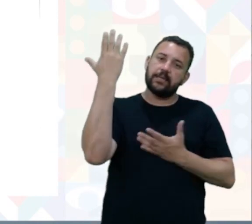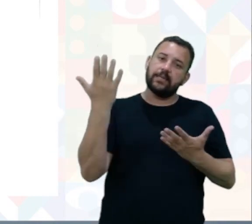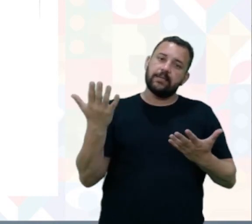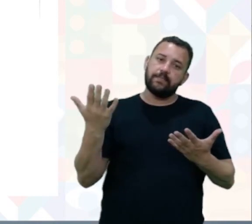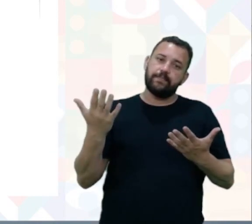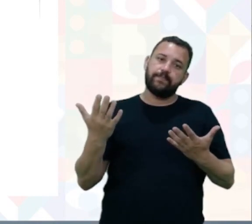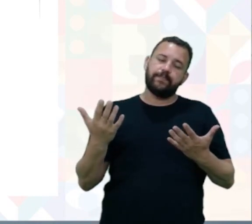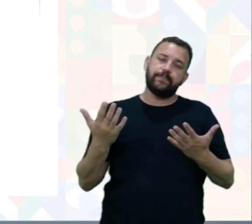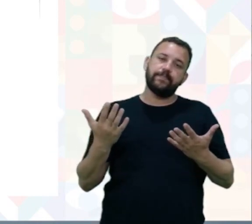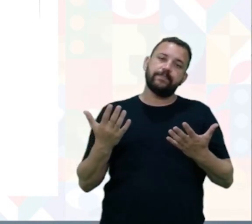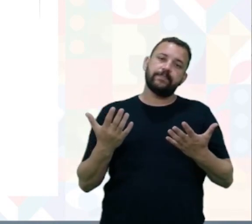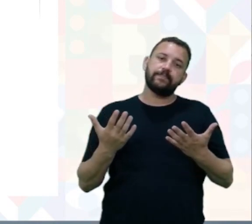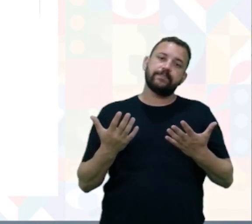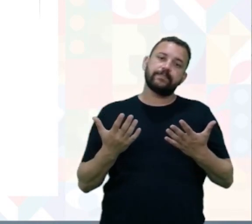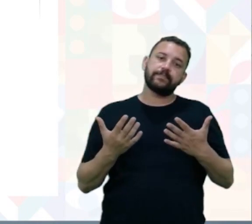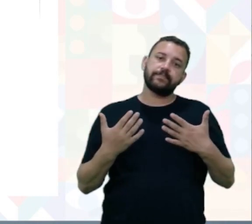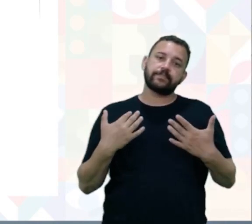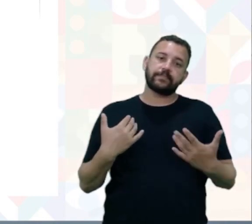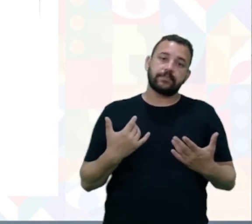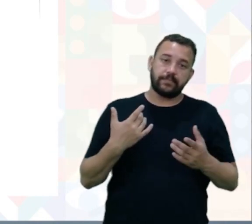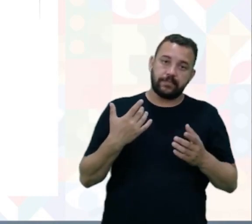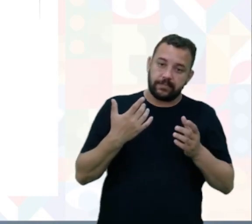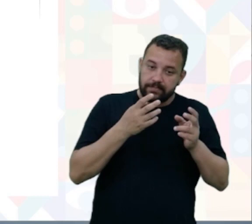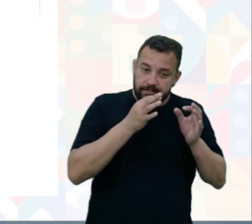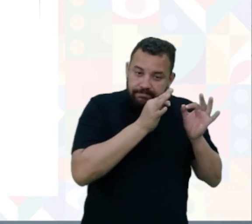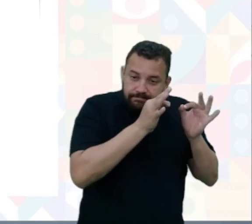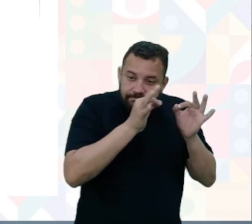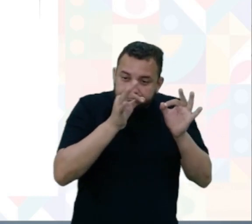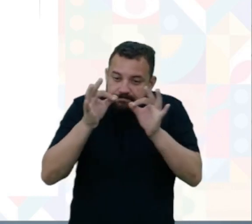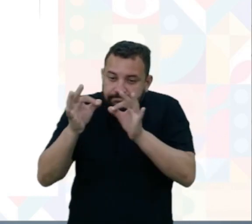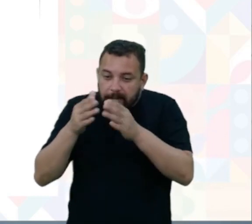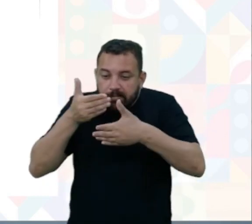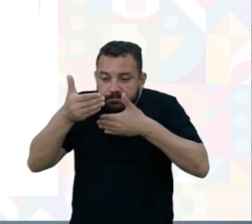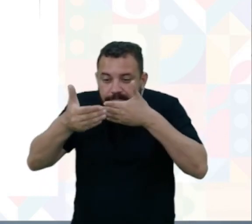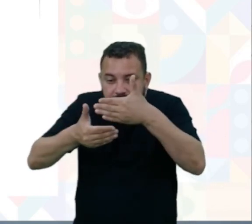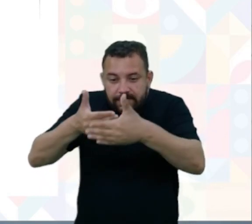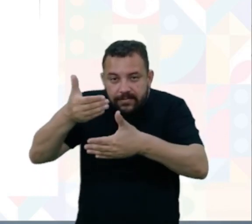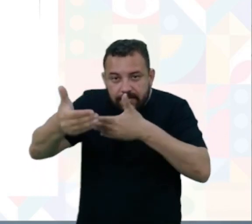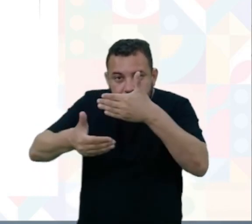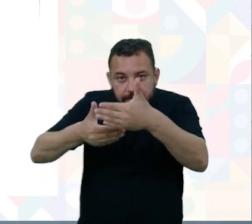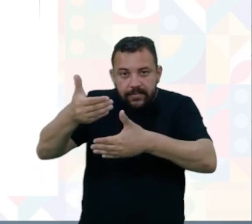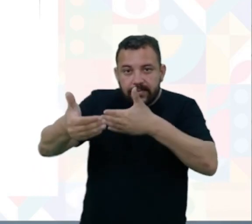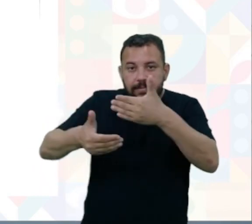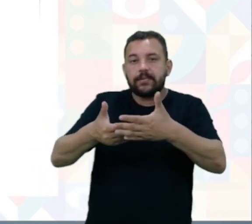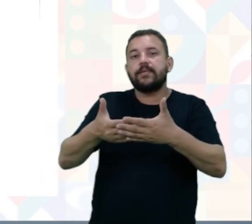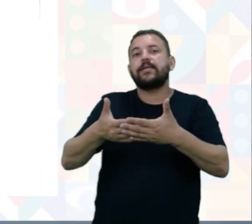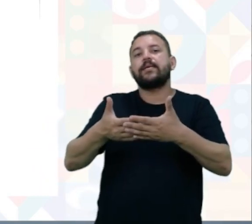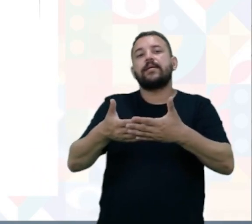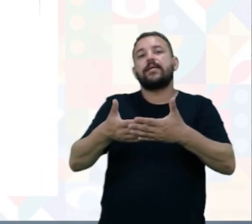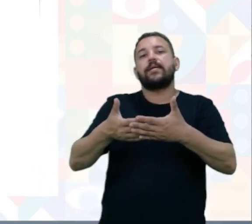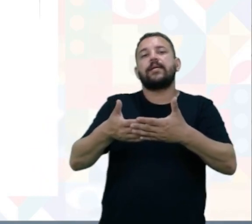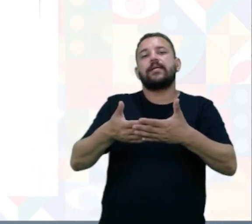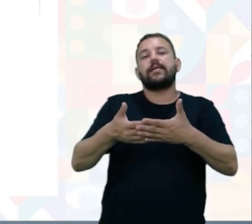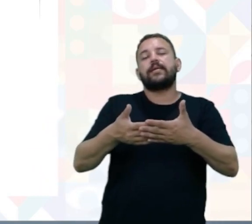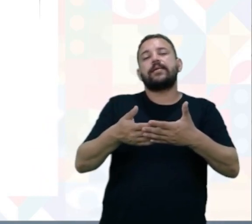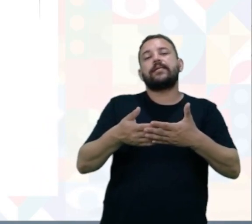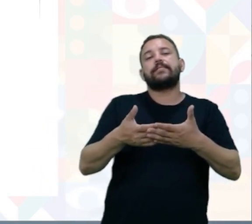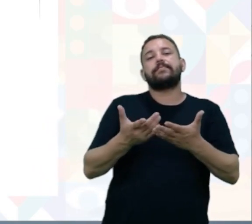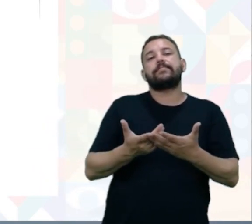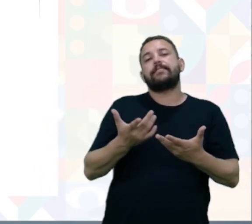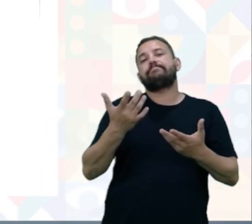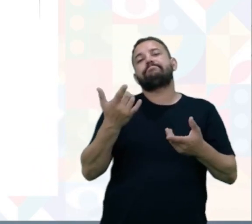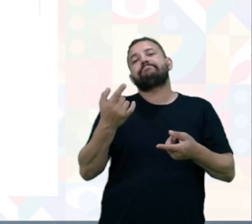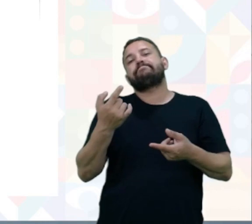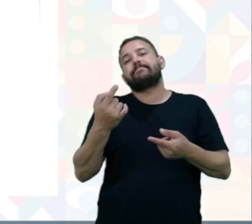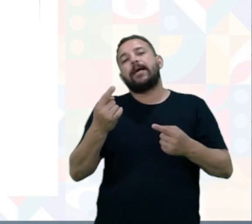questão do acompanhamento, do desenvolvimento, né, dessa demanda desses